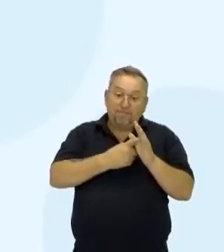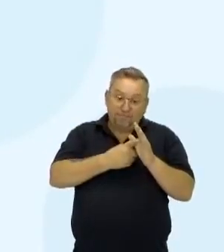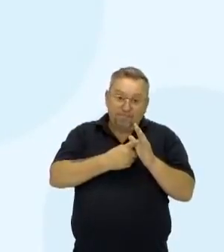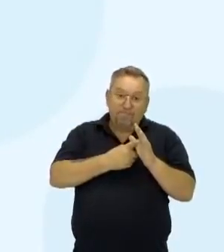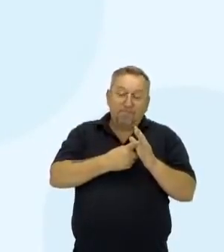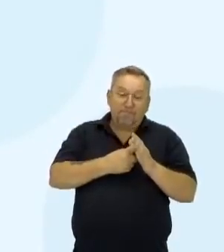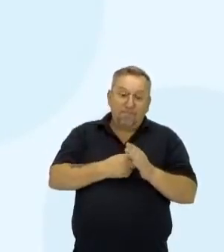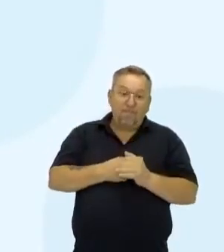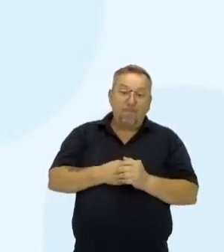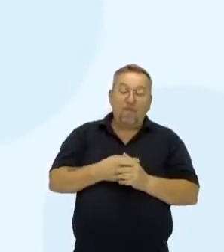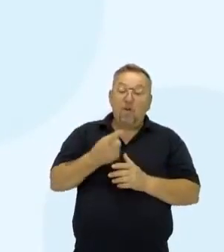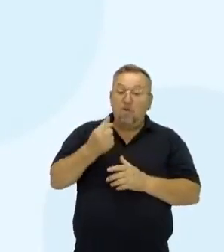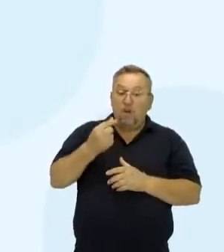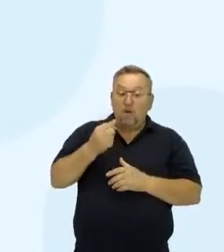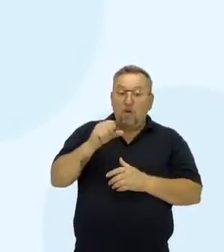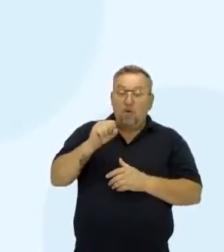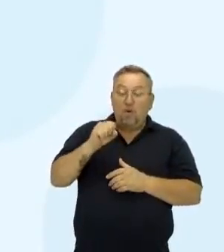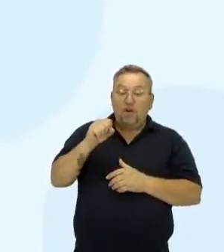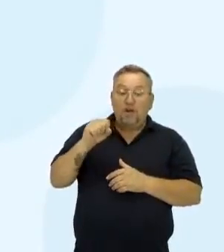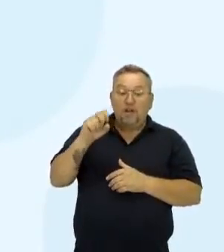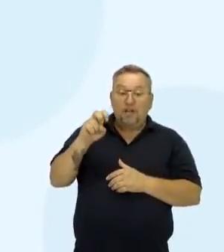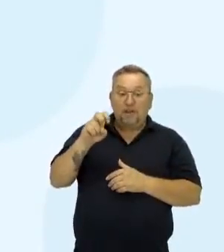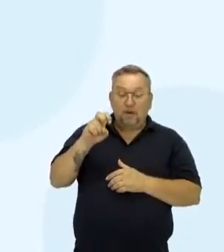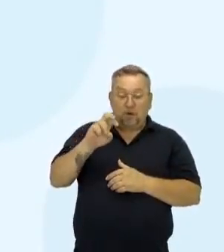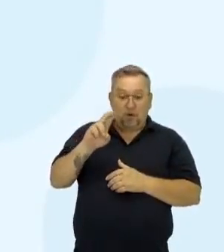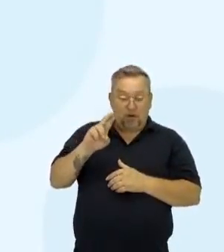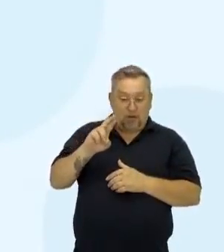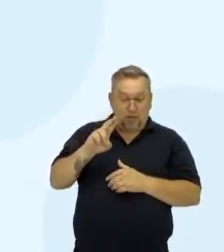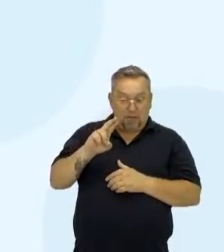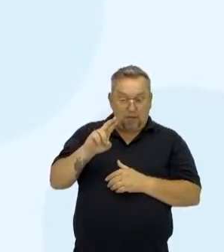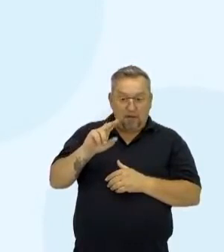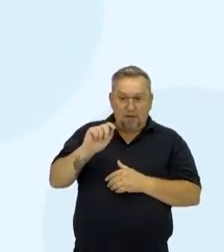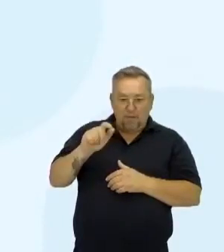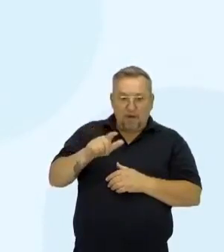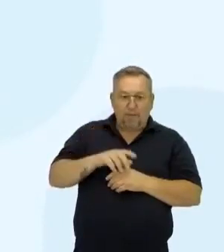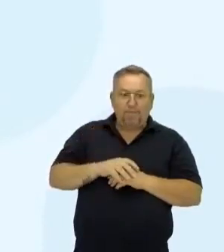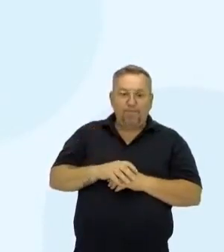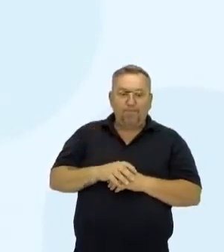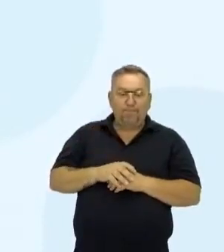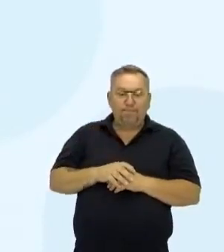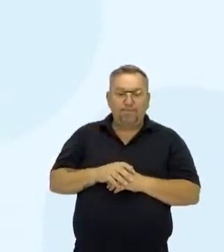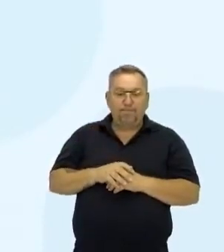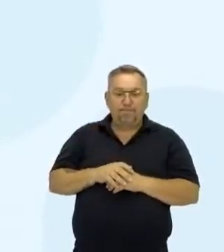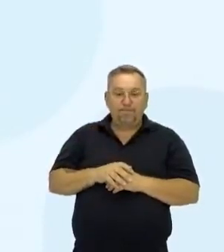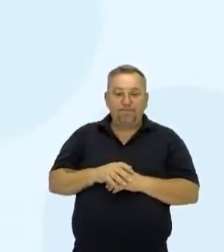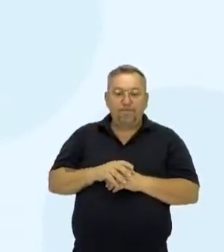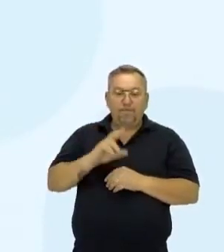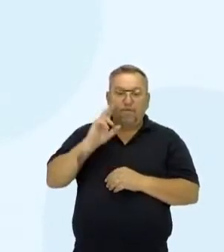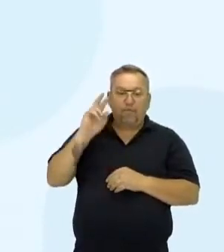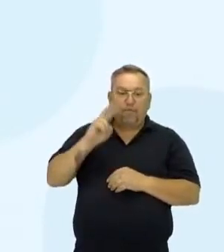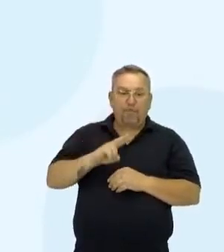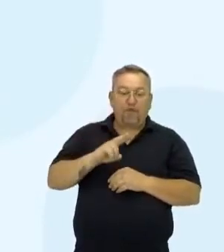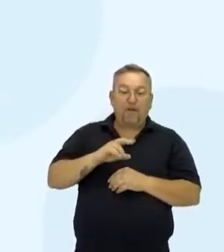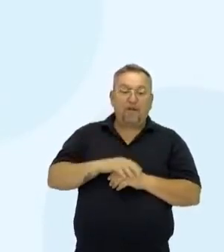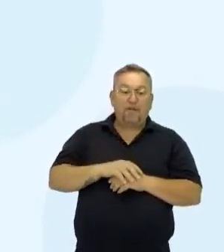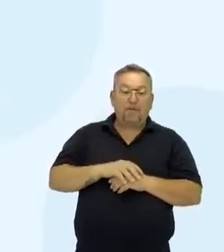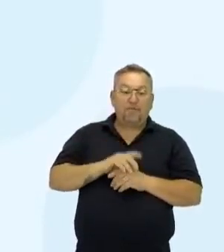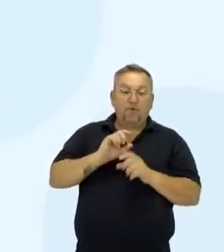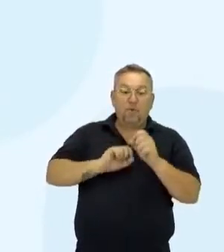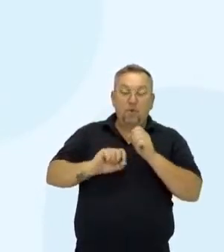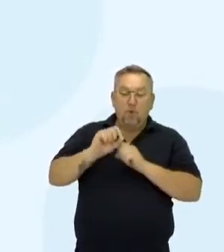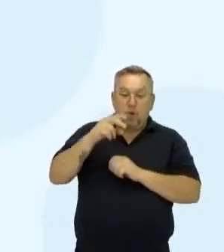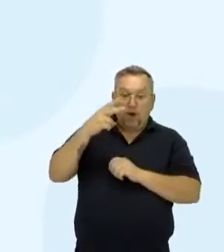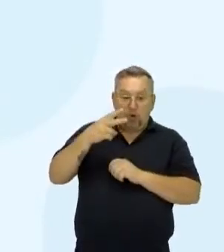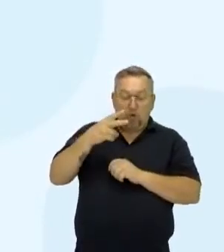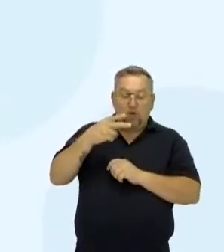né? Um valor aí desses 85 ele quer abater. Então, vamos lá. Então, a ideia, eu vou fazer basicamente as